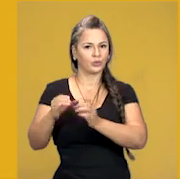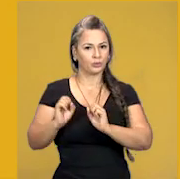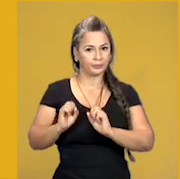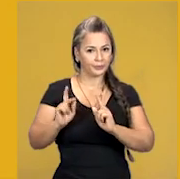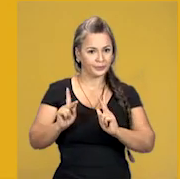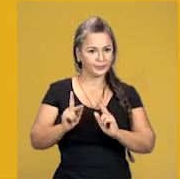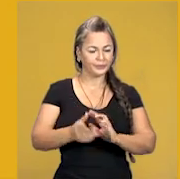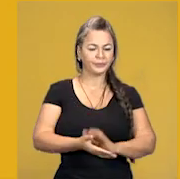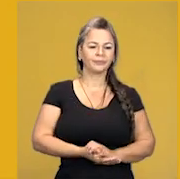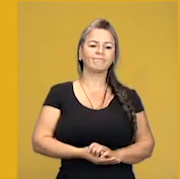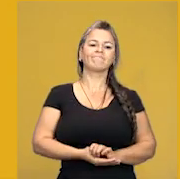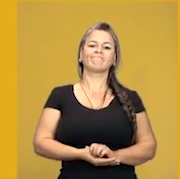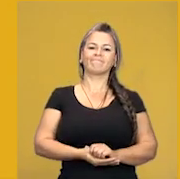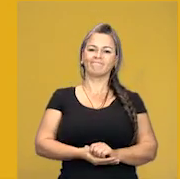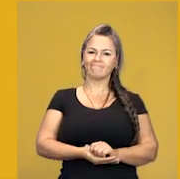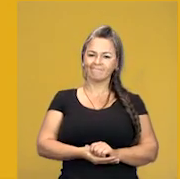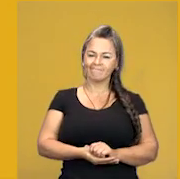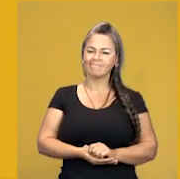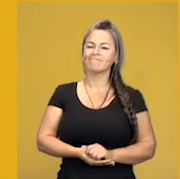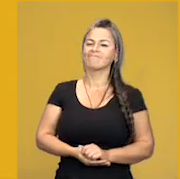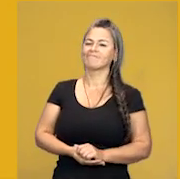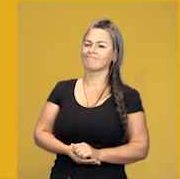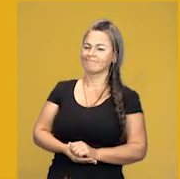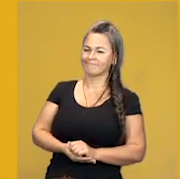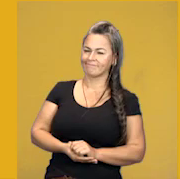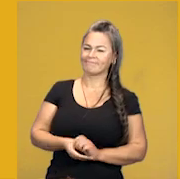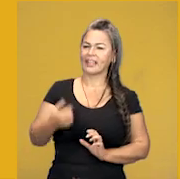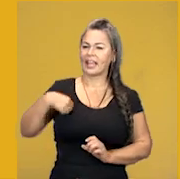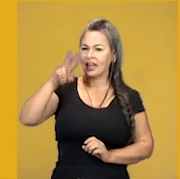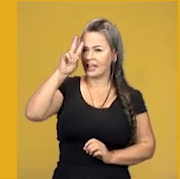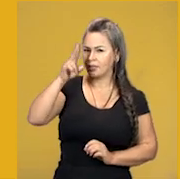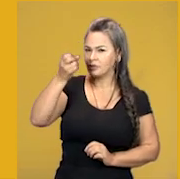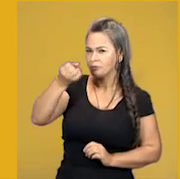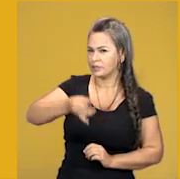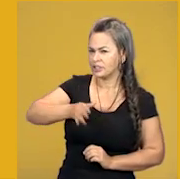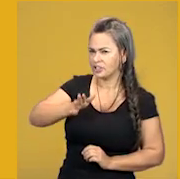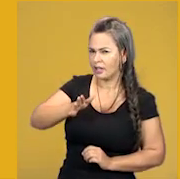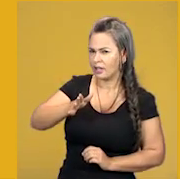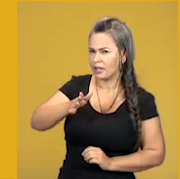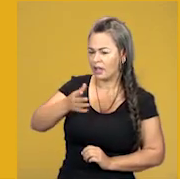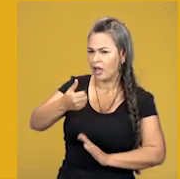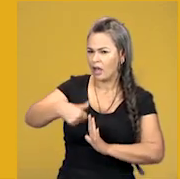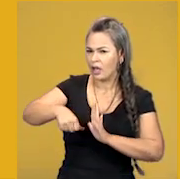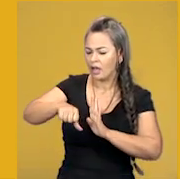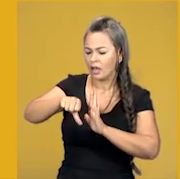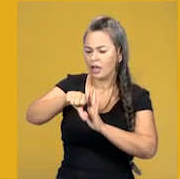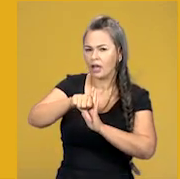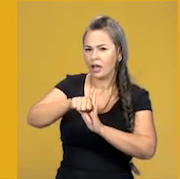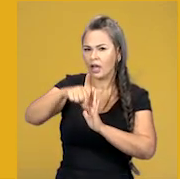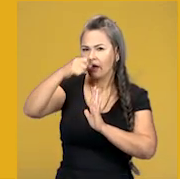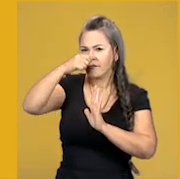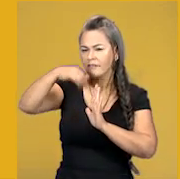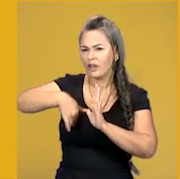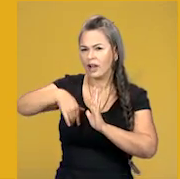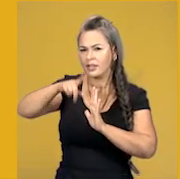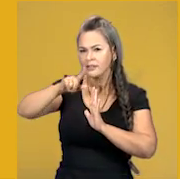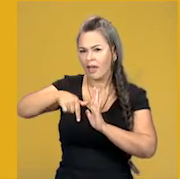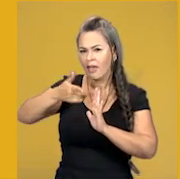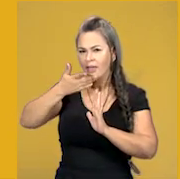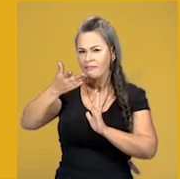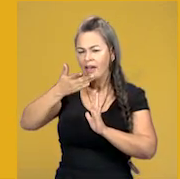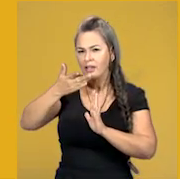lembrando que o crime não é o caminho mais fácil, porque quando muitas crianças